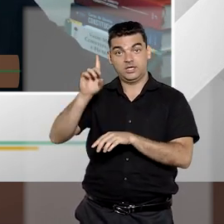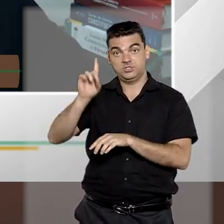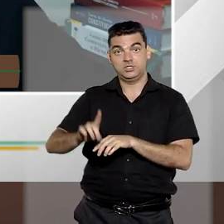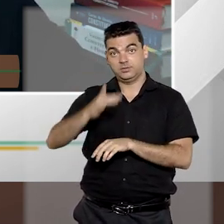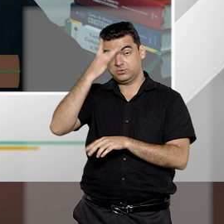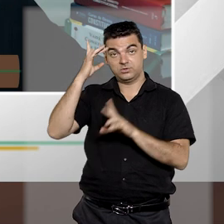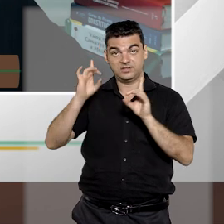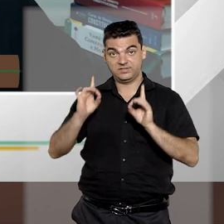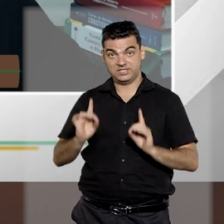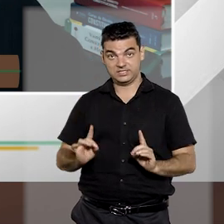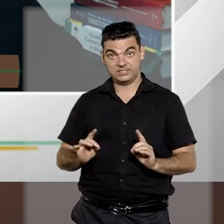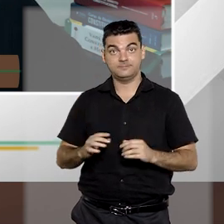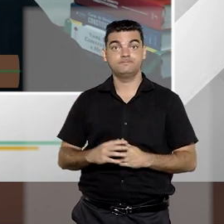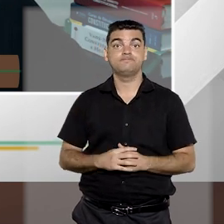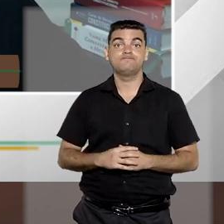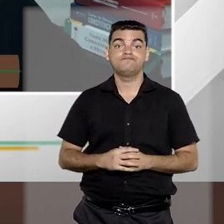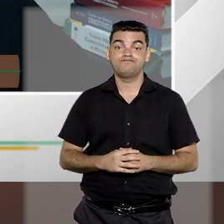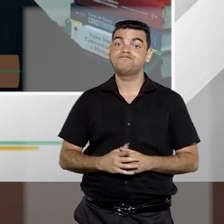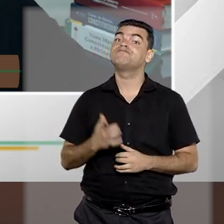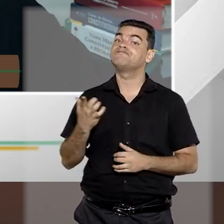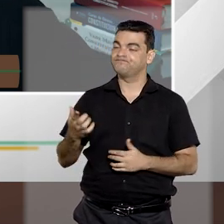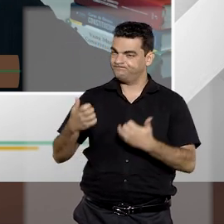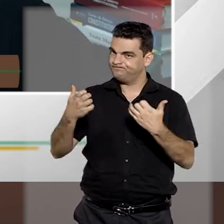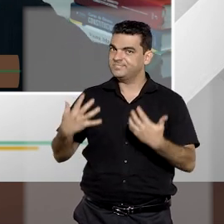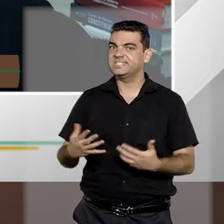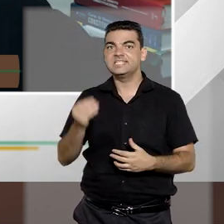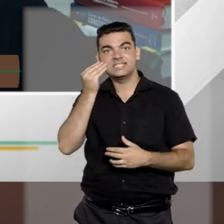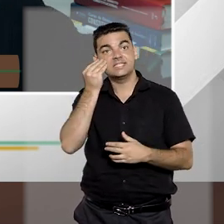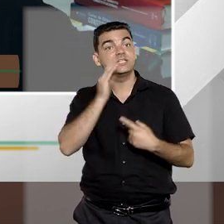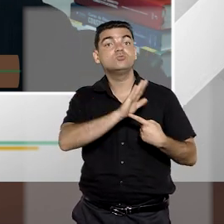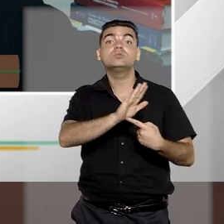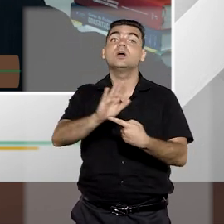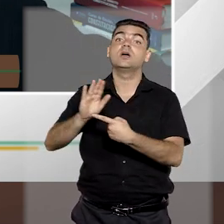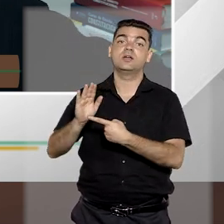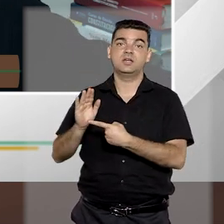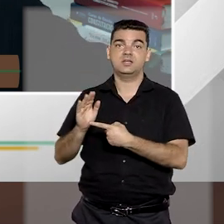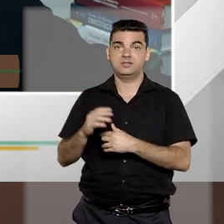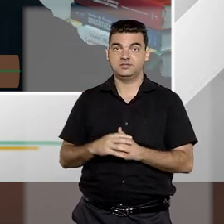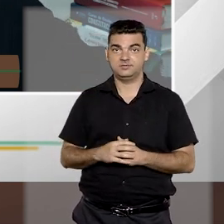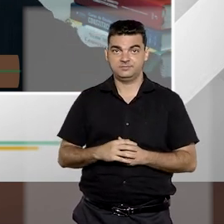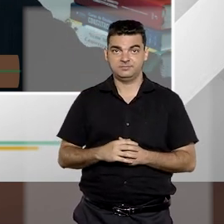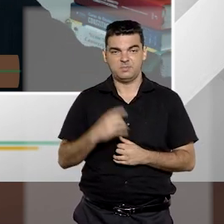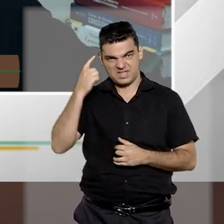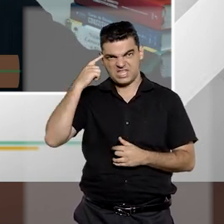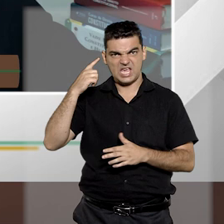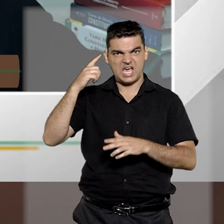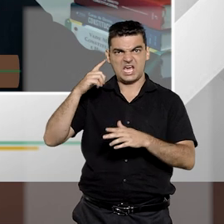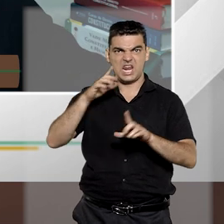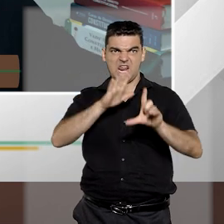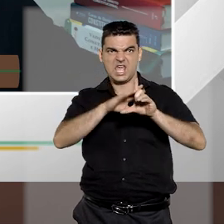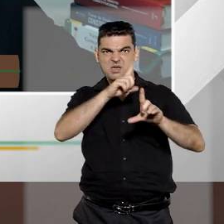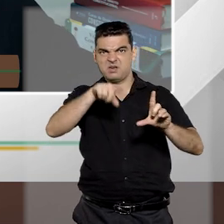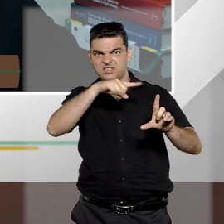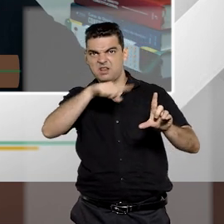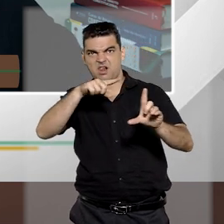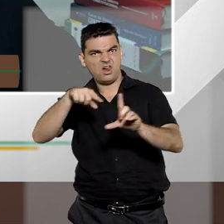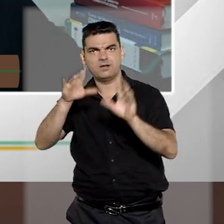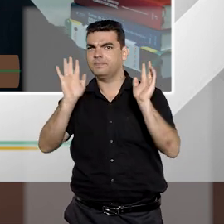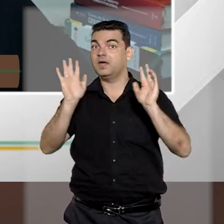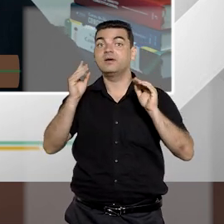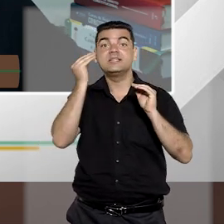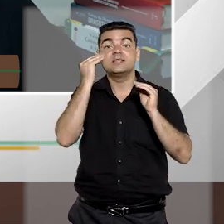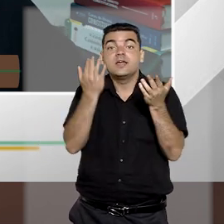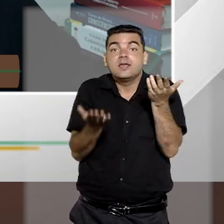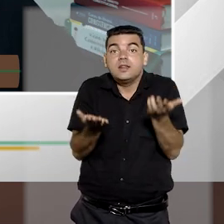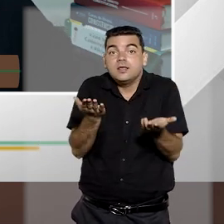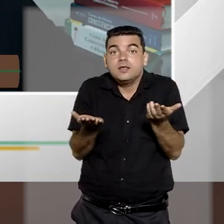direitos das pessoas com deficiência. Então, a LBI, ela não veio para poder sair revogando tudo que já existia anteriormente. Pelo contrário, ela veio para poder